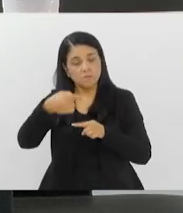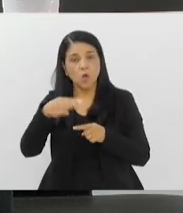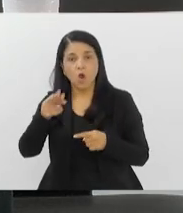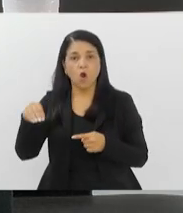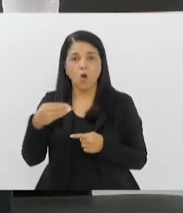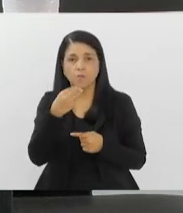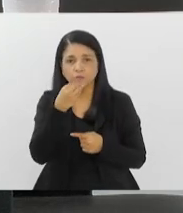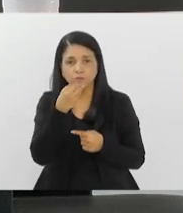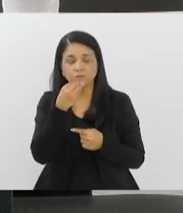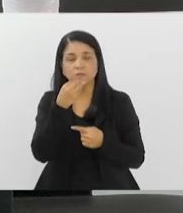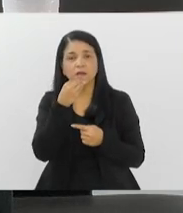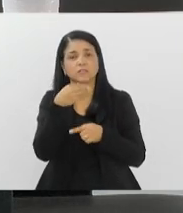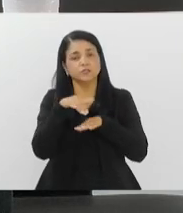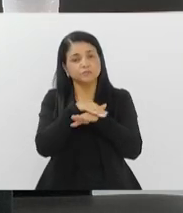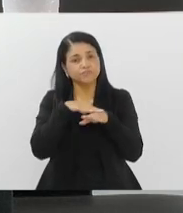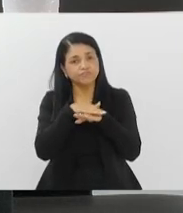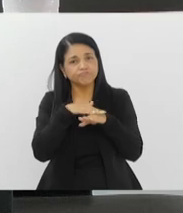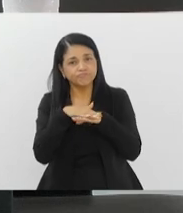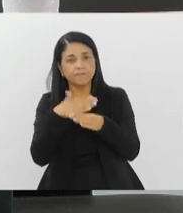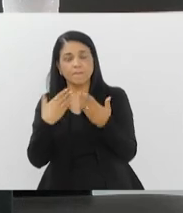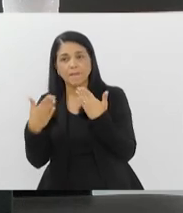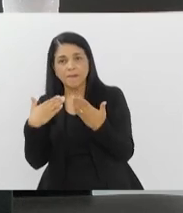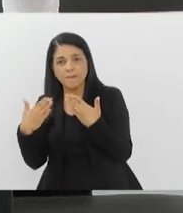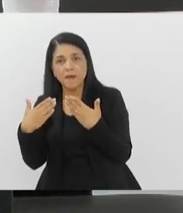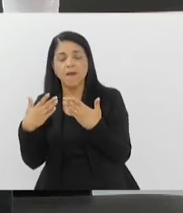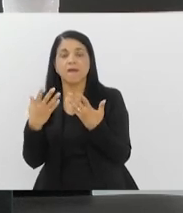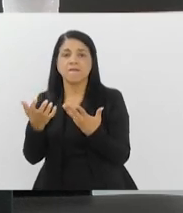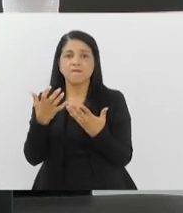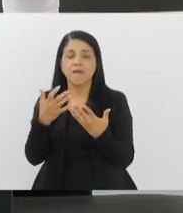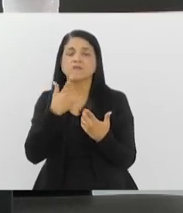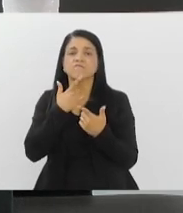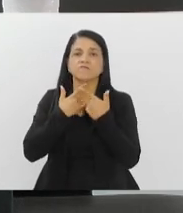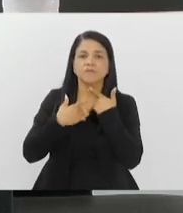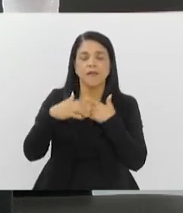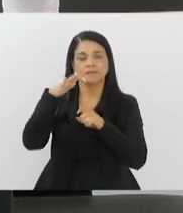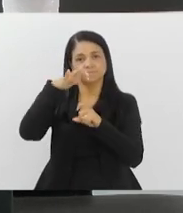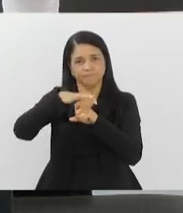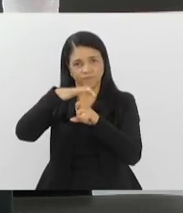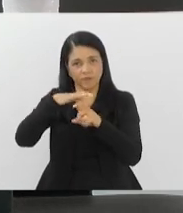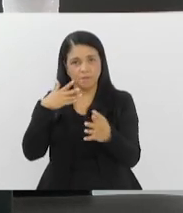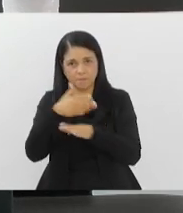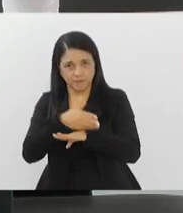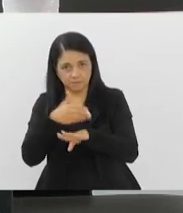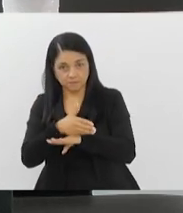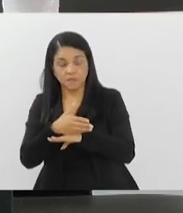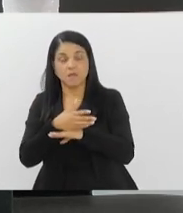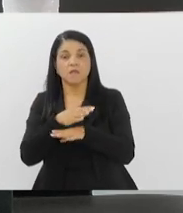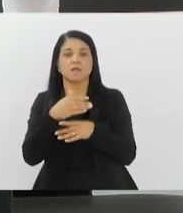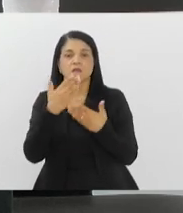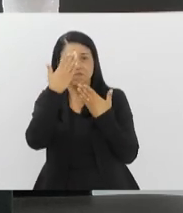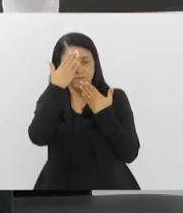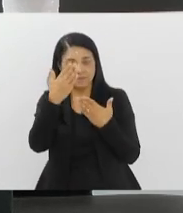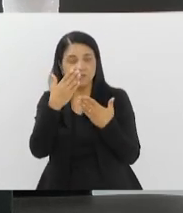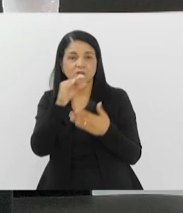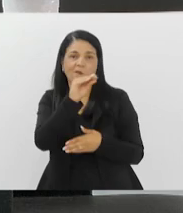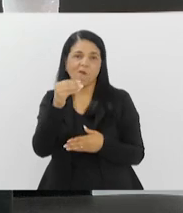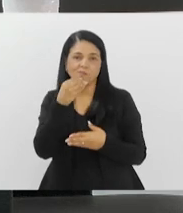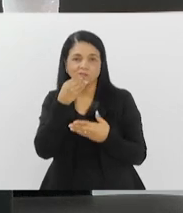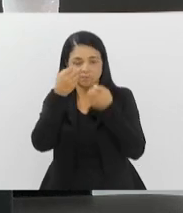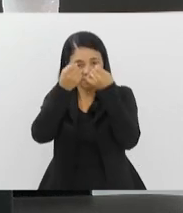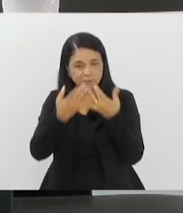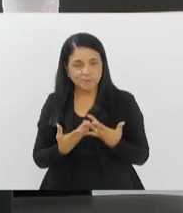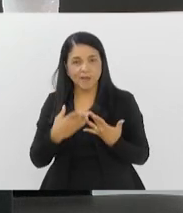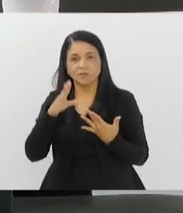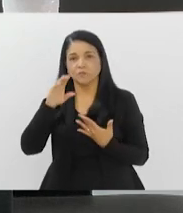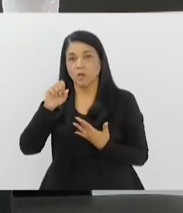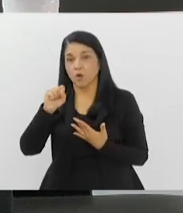conversa com aqueles que querem ir para a feira. No mais, eu quero agradecer essa oportunidade de falar um pouquinho da Conspan